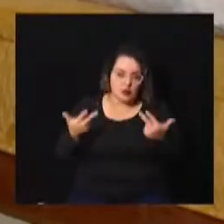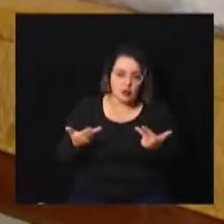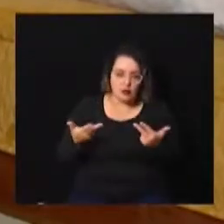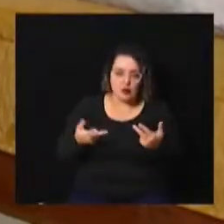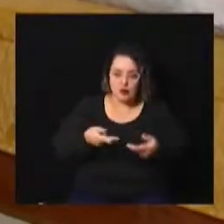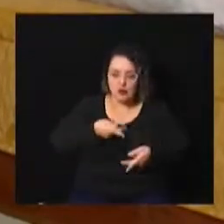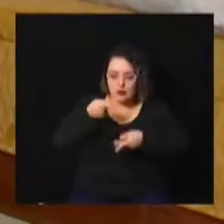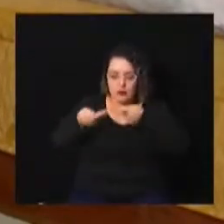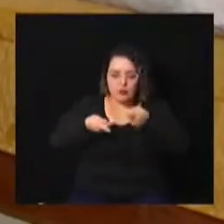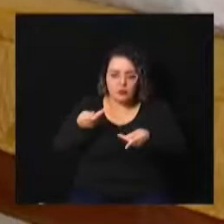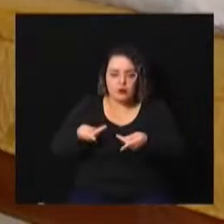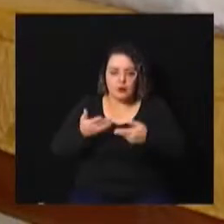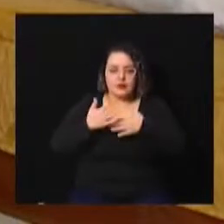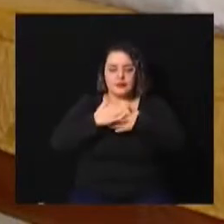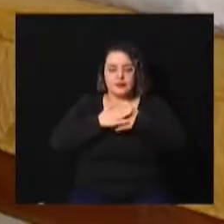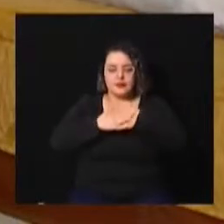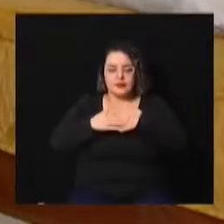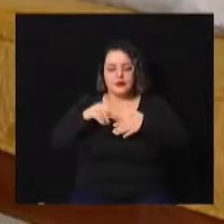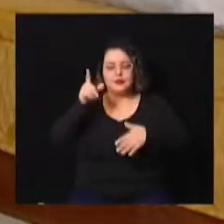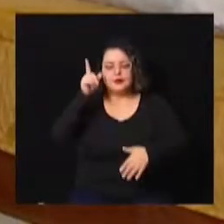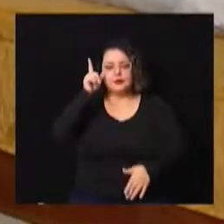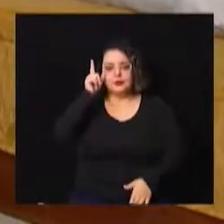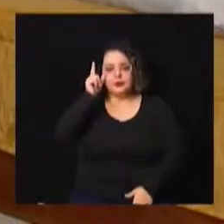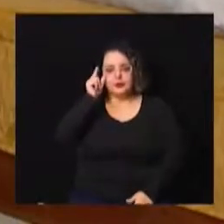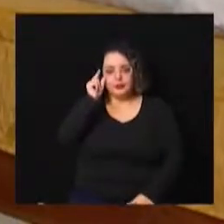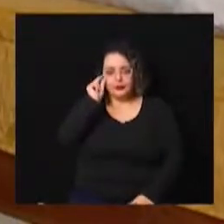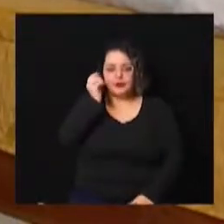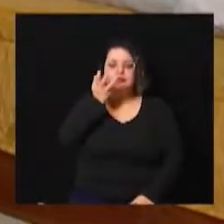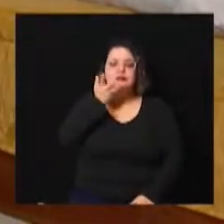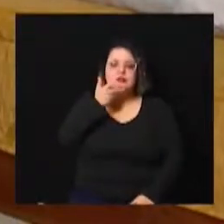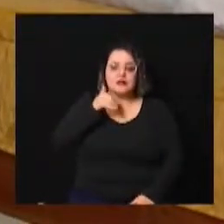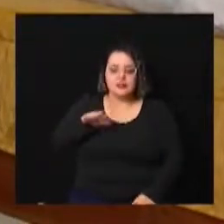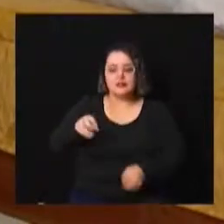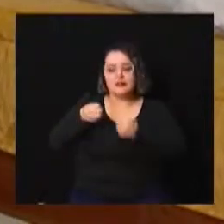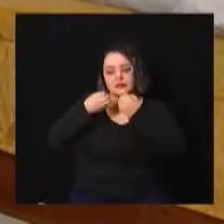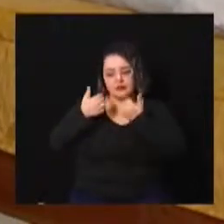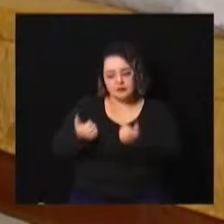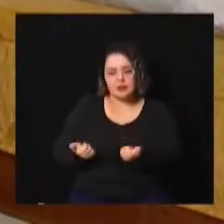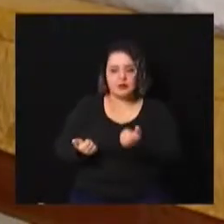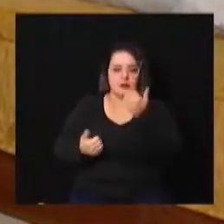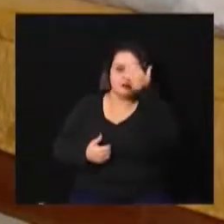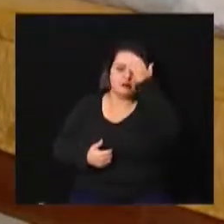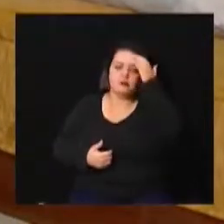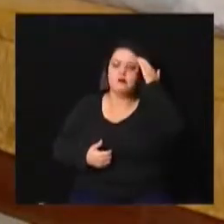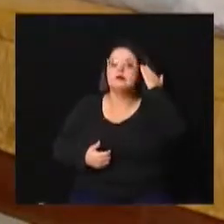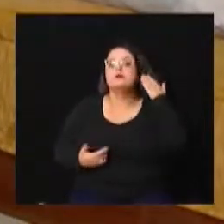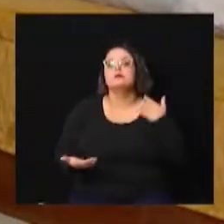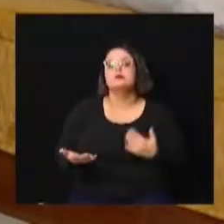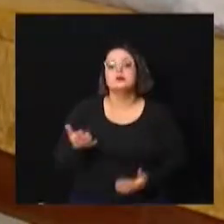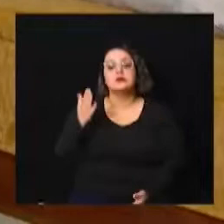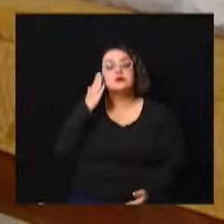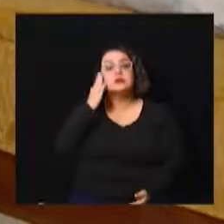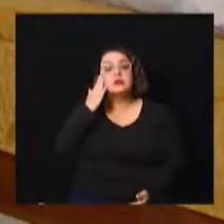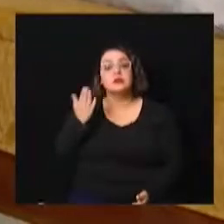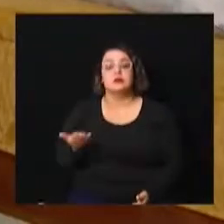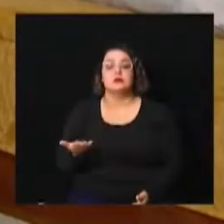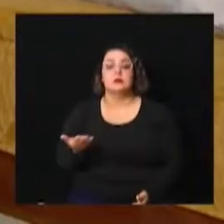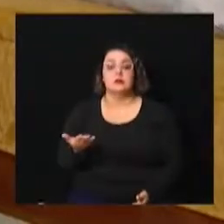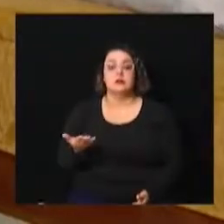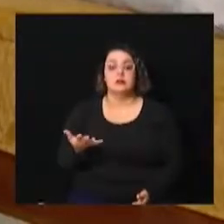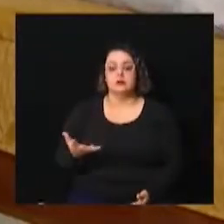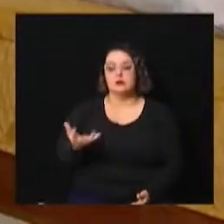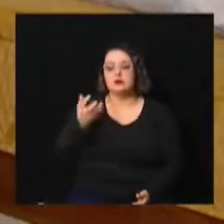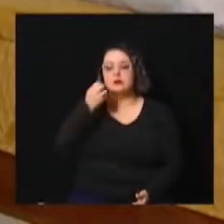notícias, já te consola um pouco mais, né? Você sabe que a criança está bem. Mesmo as que não dão, a gente sabe que